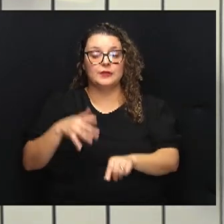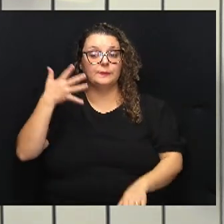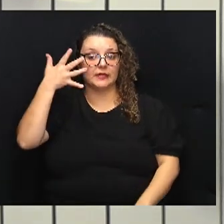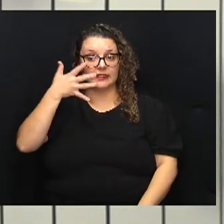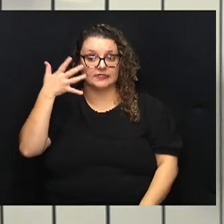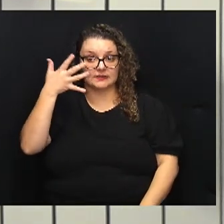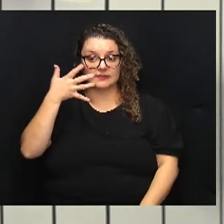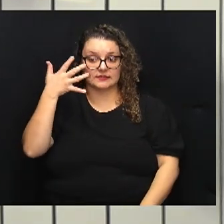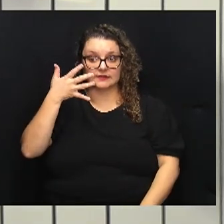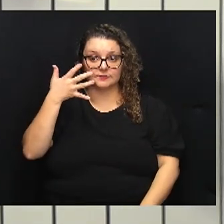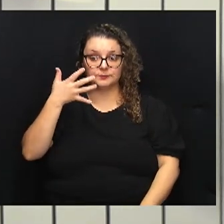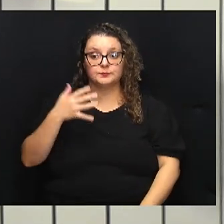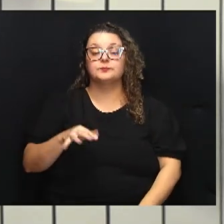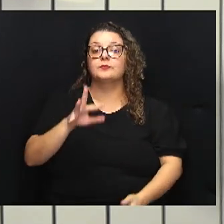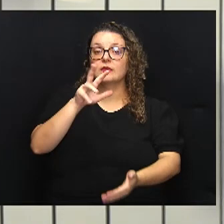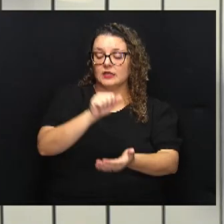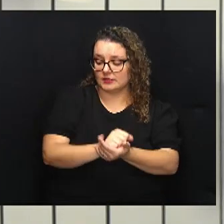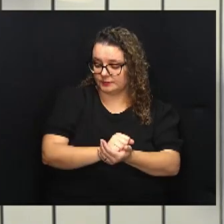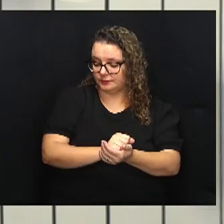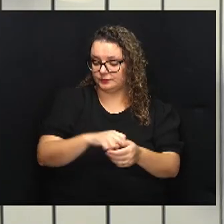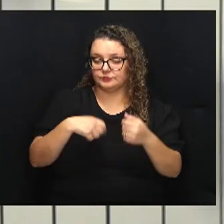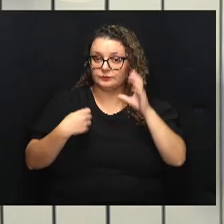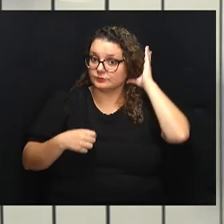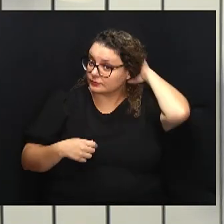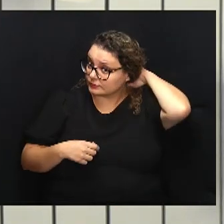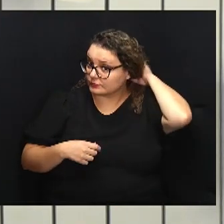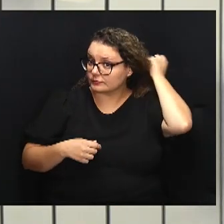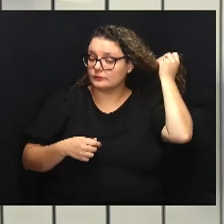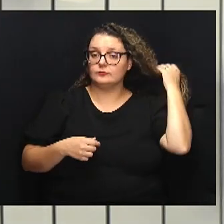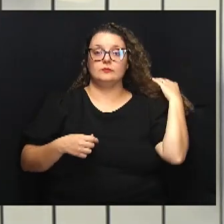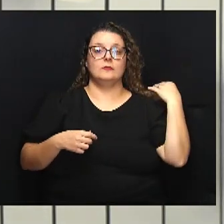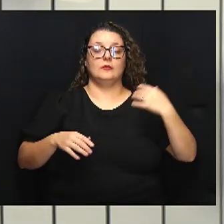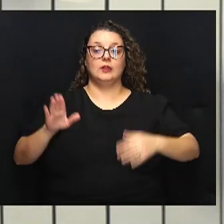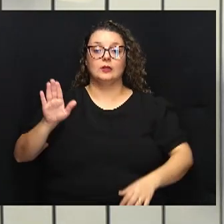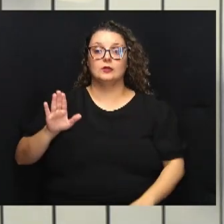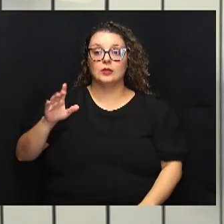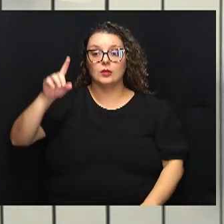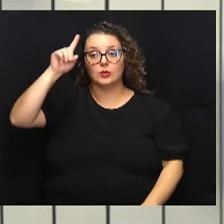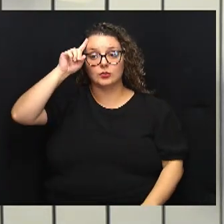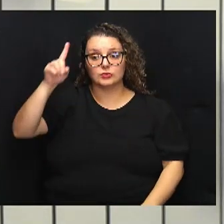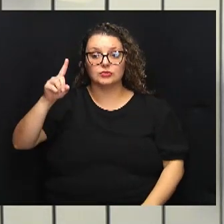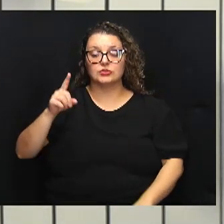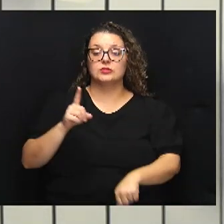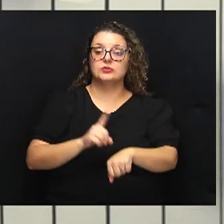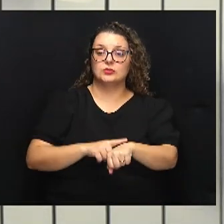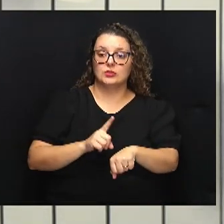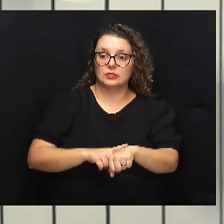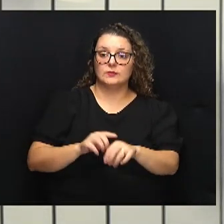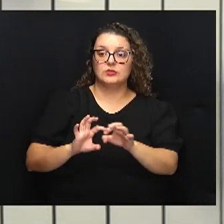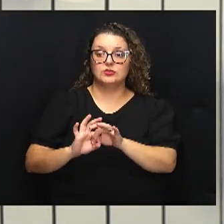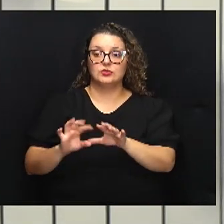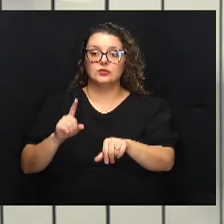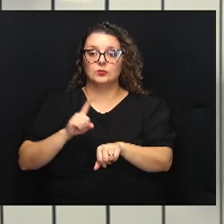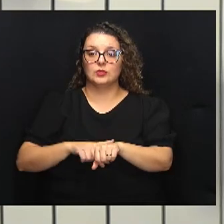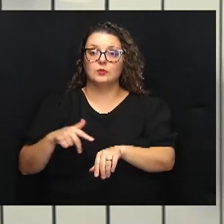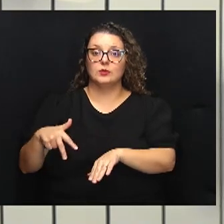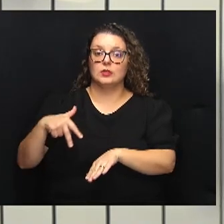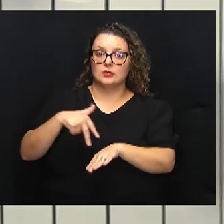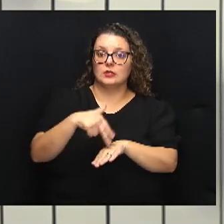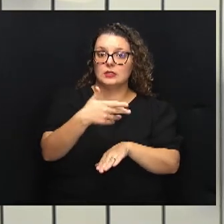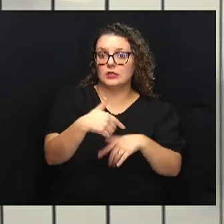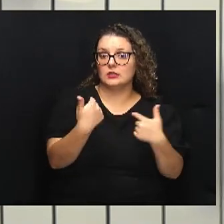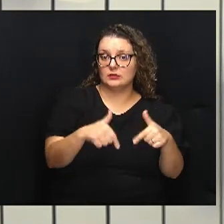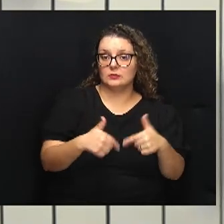palestras. Na inscrição, é necessário que o candidato indique os dias e horários de disponibilidade. É